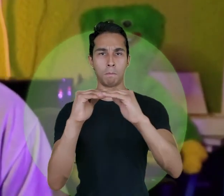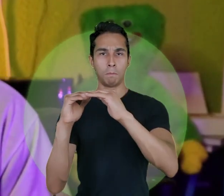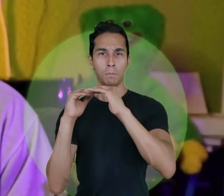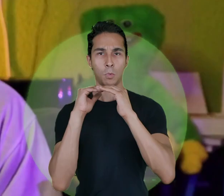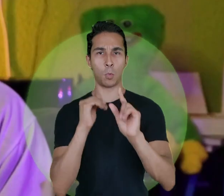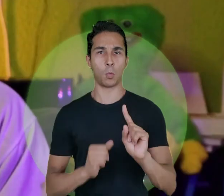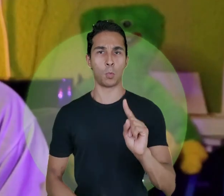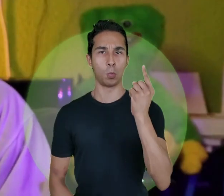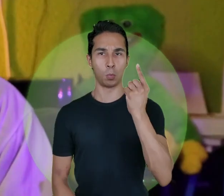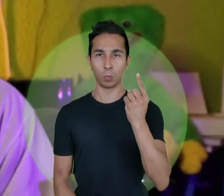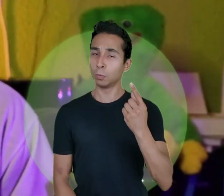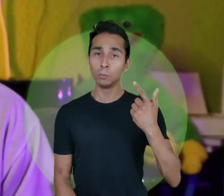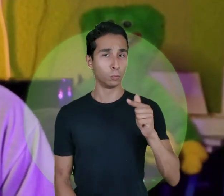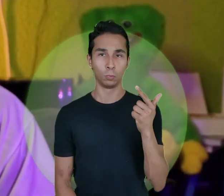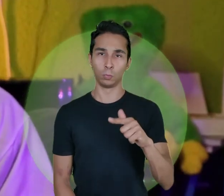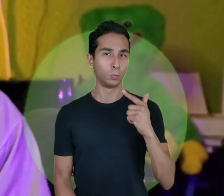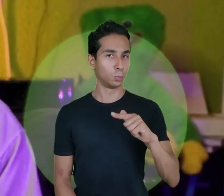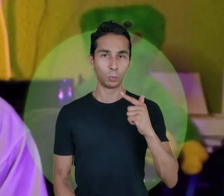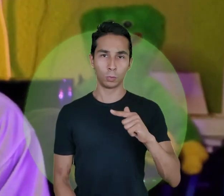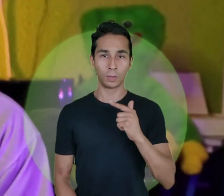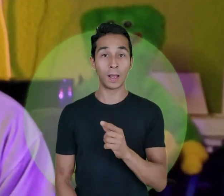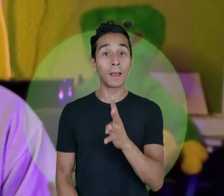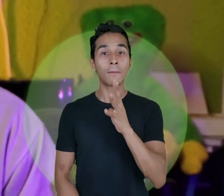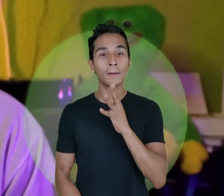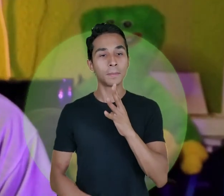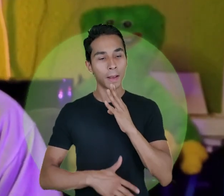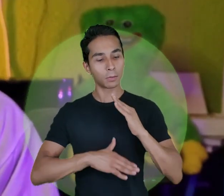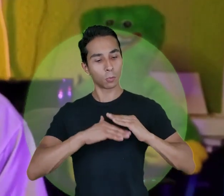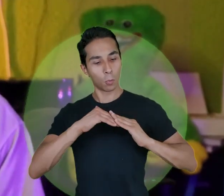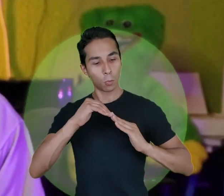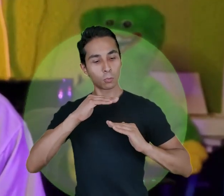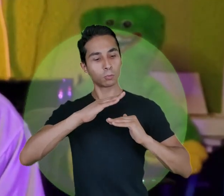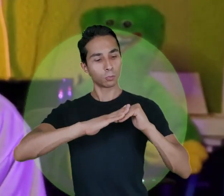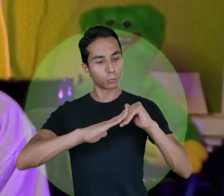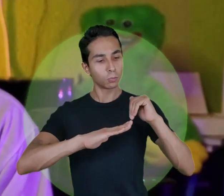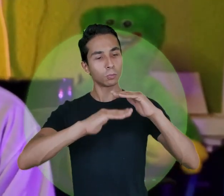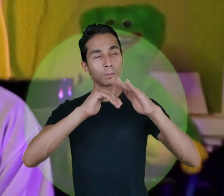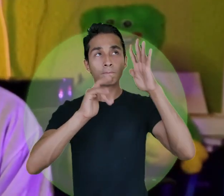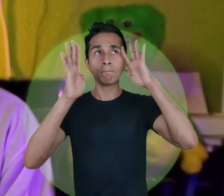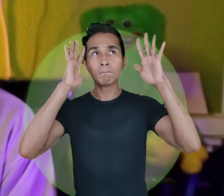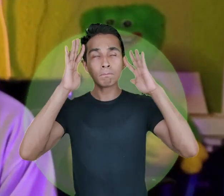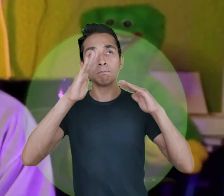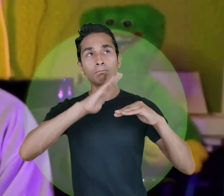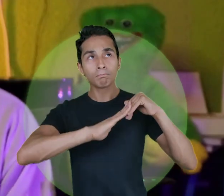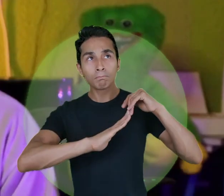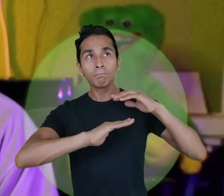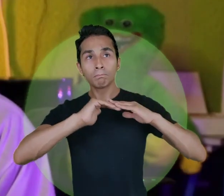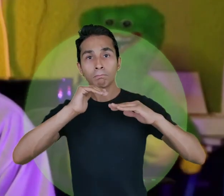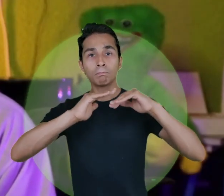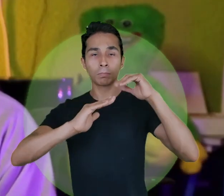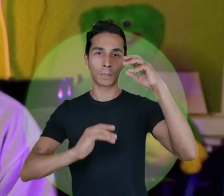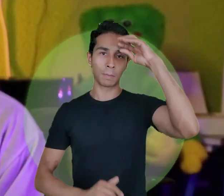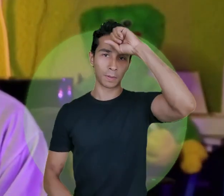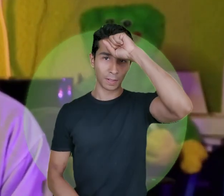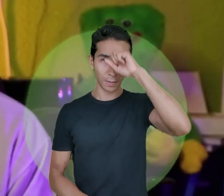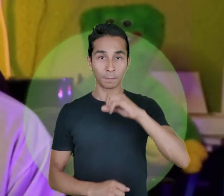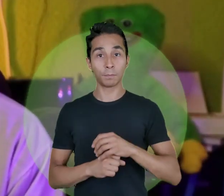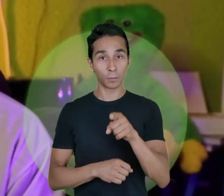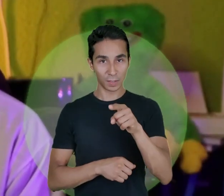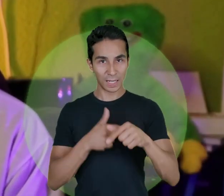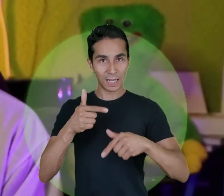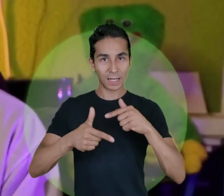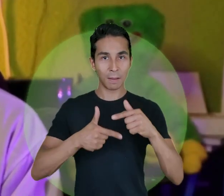solução definitiva, mas sim uma construção de conhecimento, uma construção de pensamento. Então se você é de outras quebradas, ou se você é um